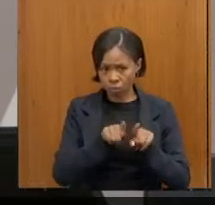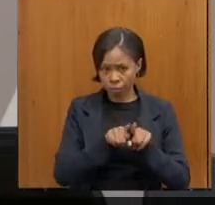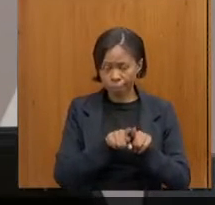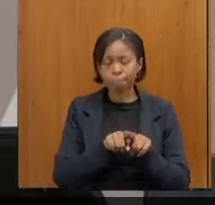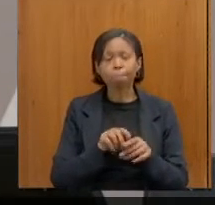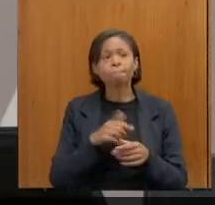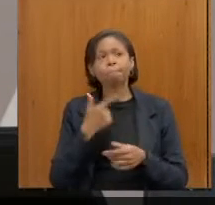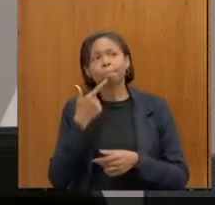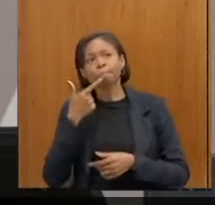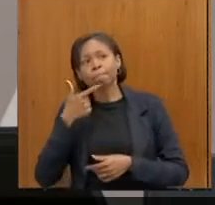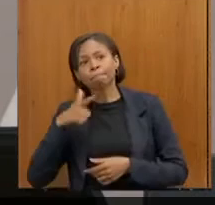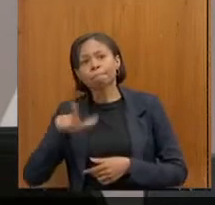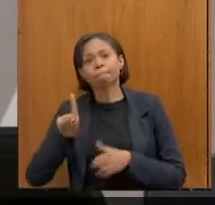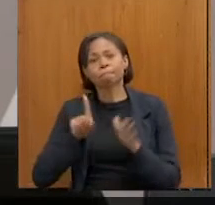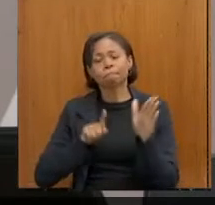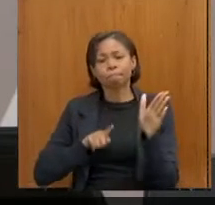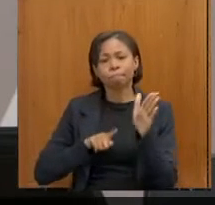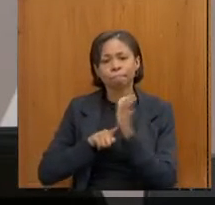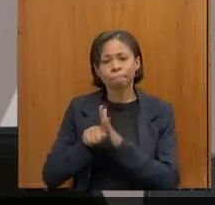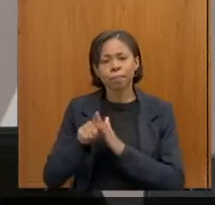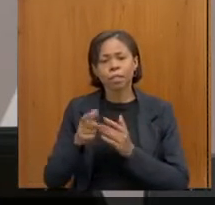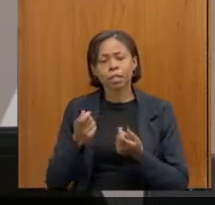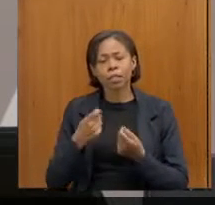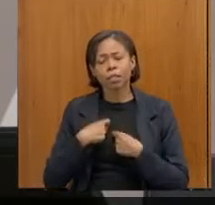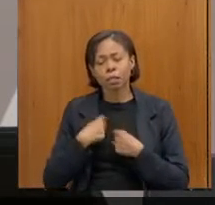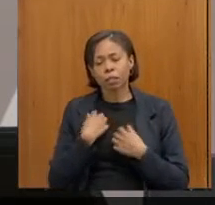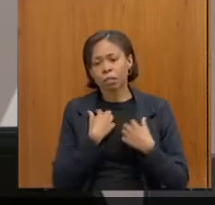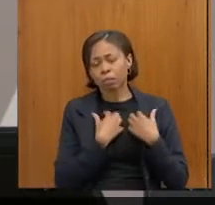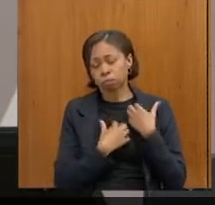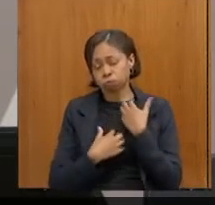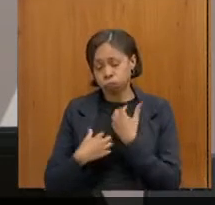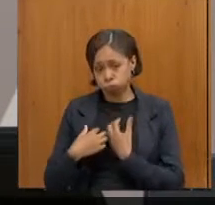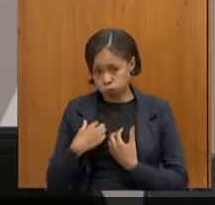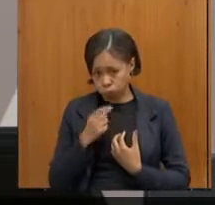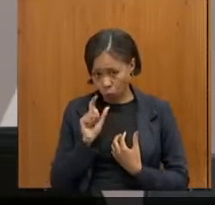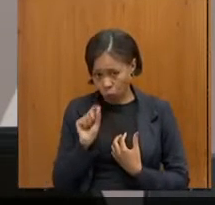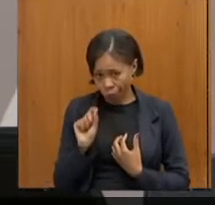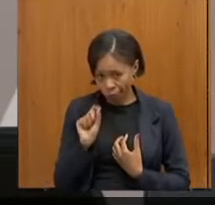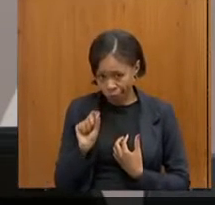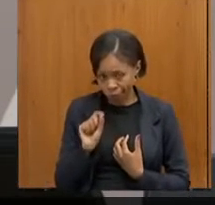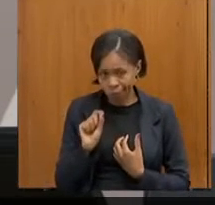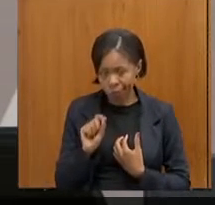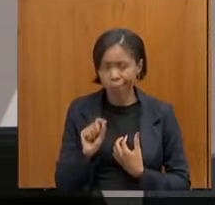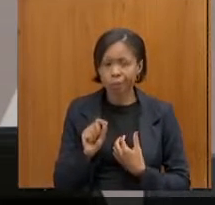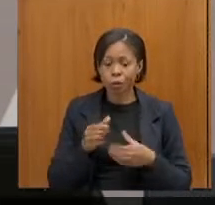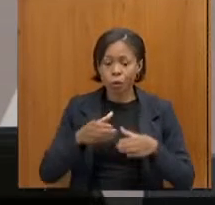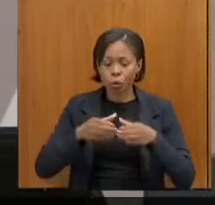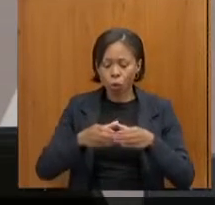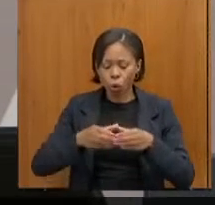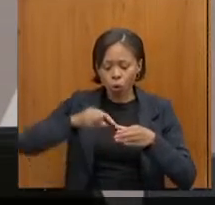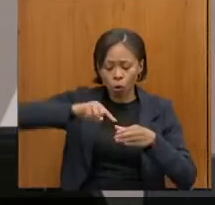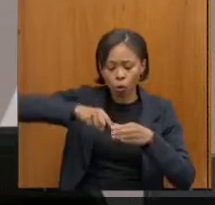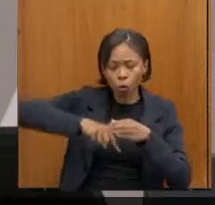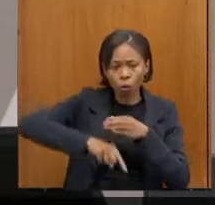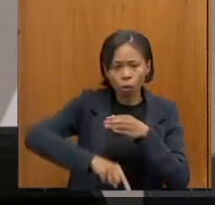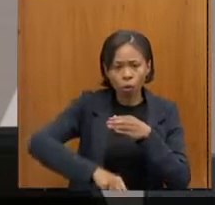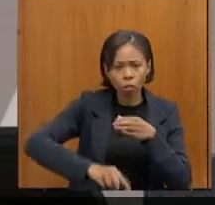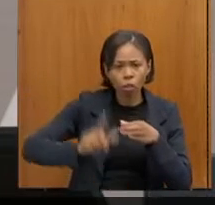que nos Angustia muito são a questão dos poços artesianos comunitários